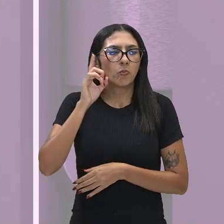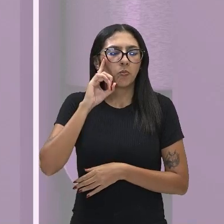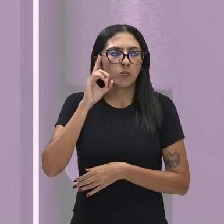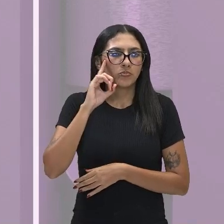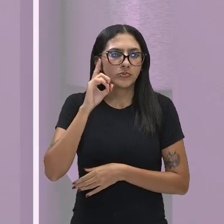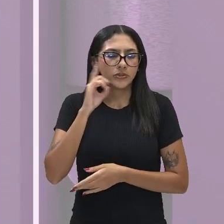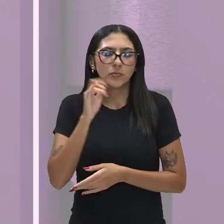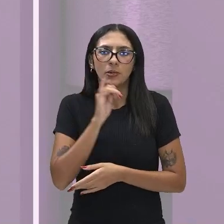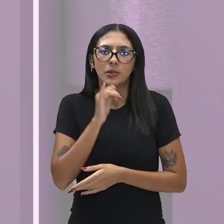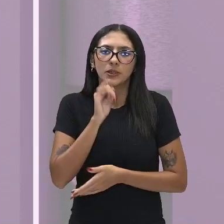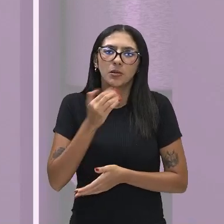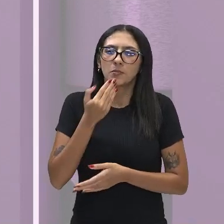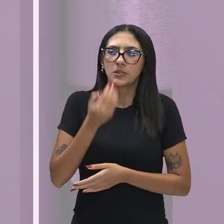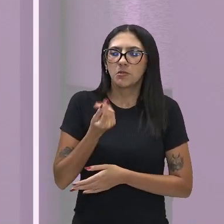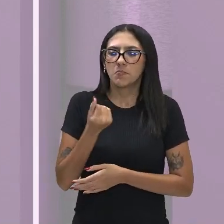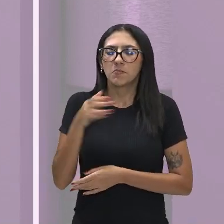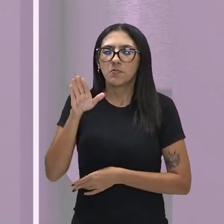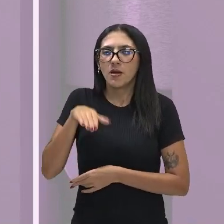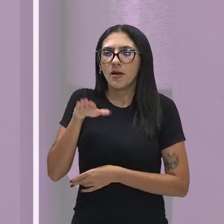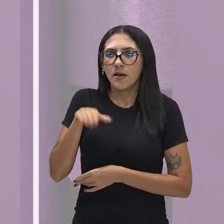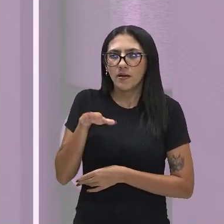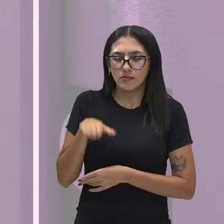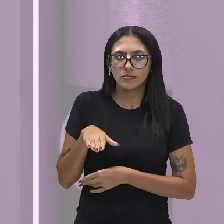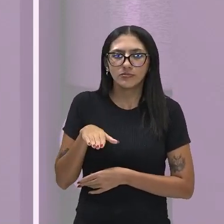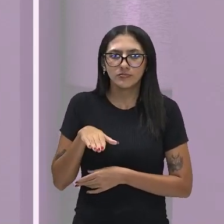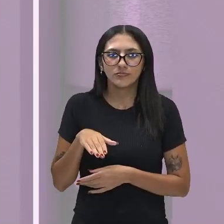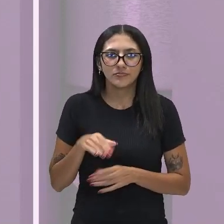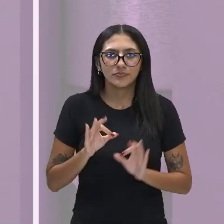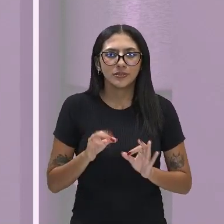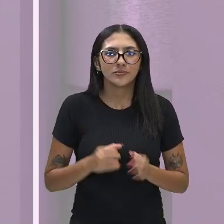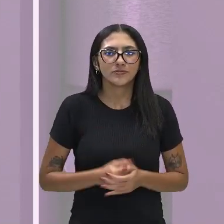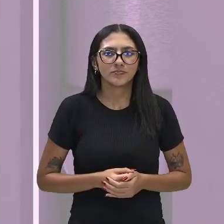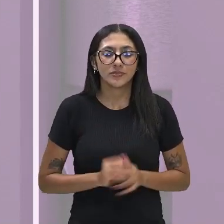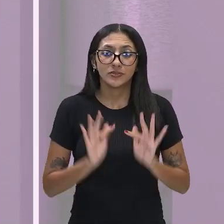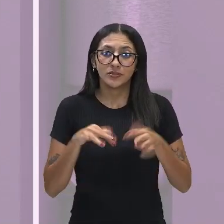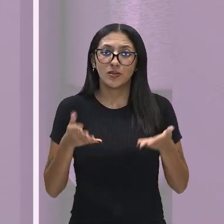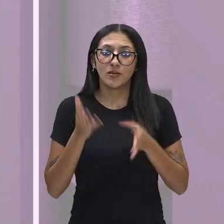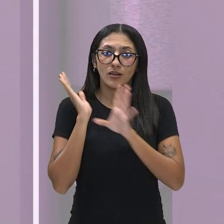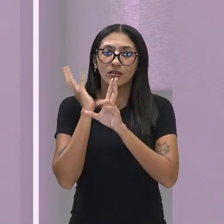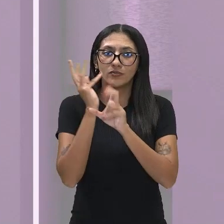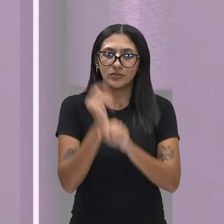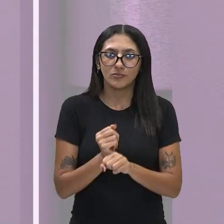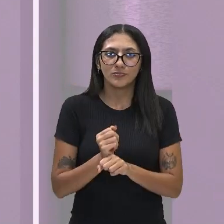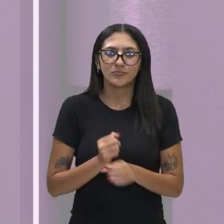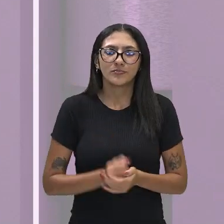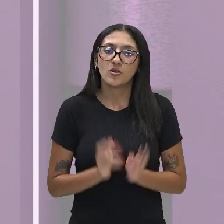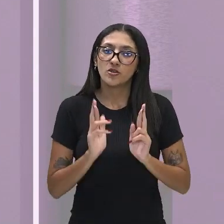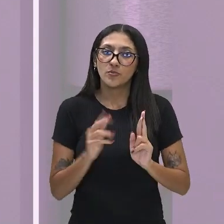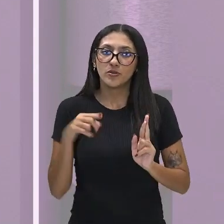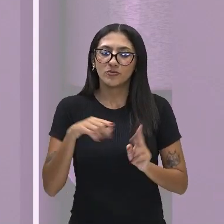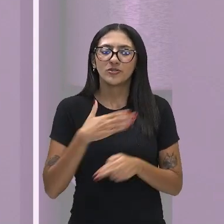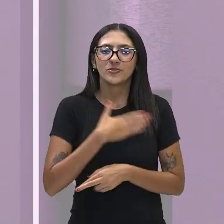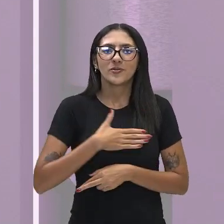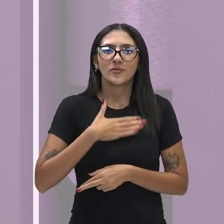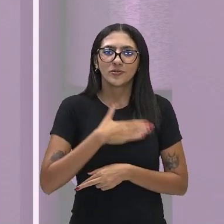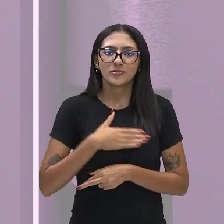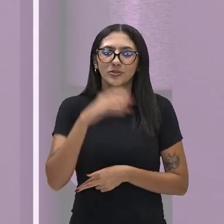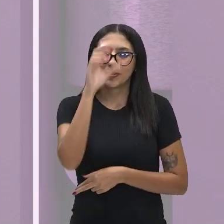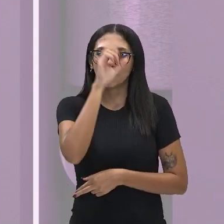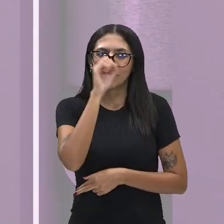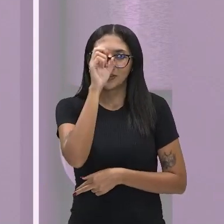aquela promoçãozinha ali para pagar um pouquinho a menos. Essa foi a nossa revisão. Espero que vocês tenham gostado